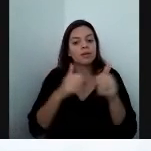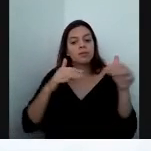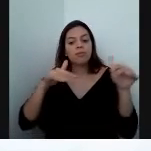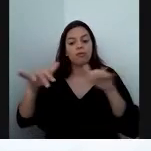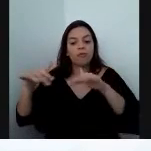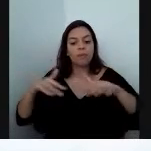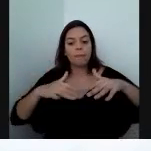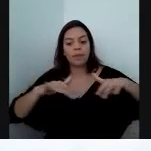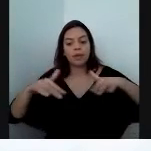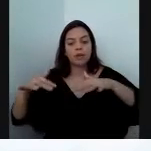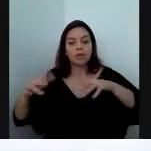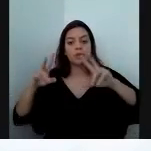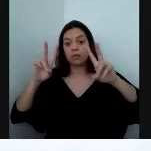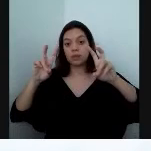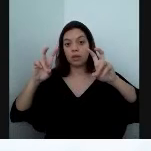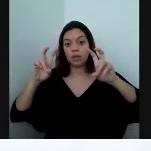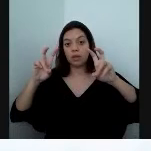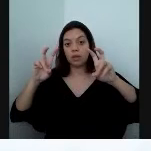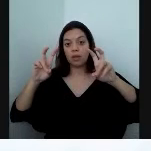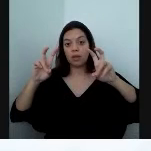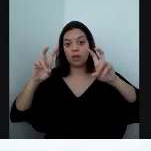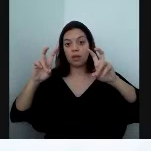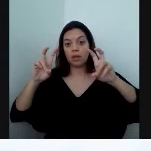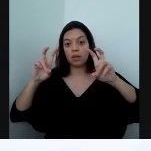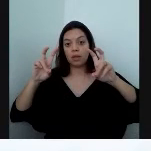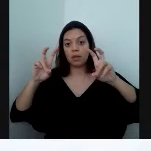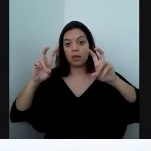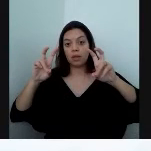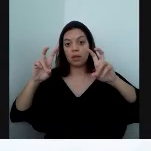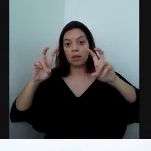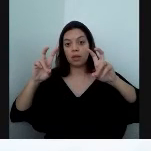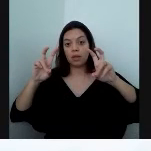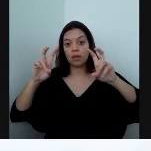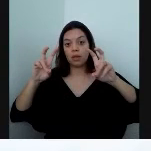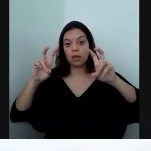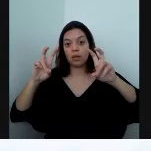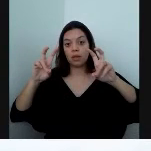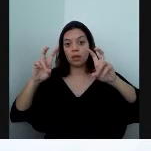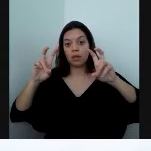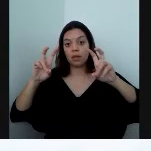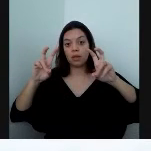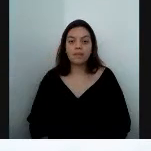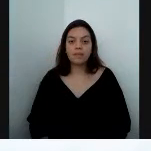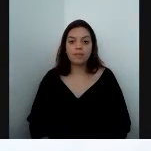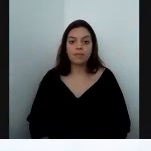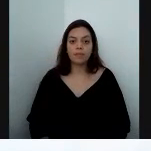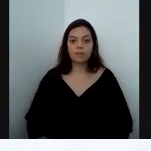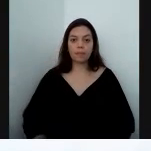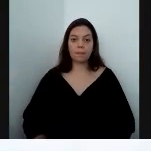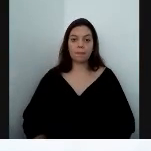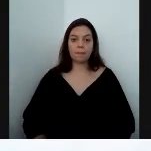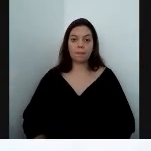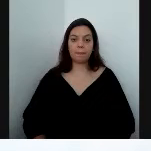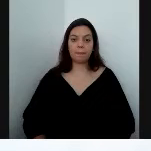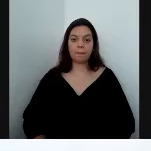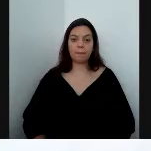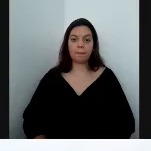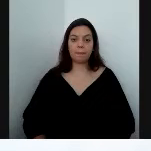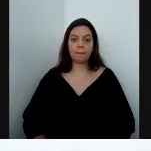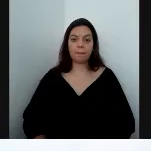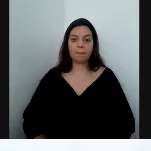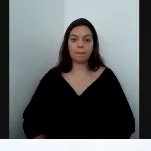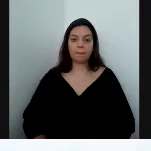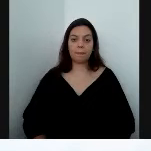precarizados, pagamos sempre a conta de tudo que acontece. E mais que já estão morrendo, a gente já sabe